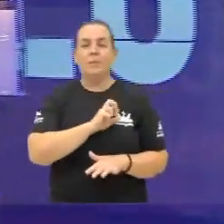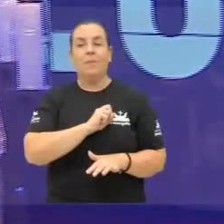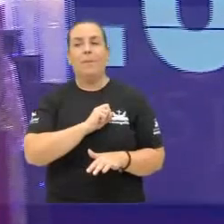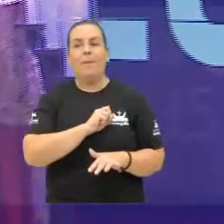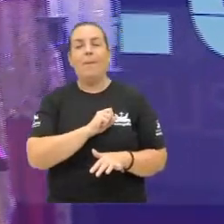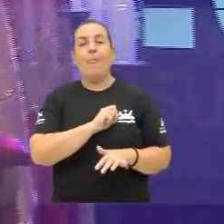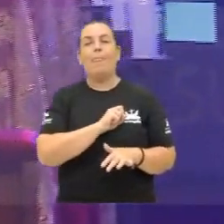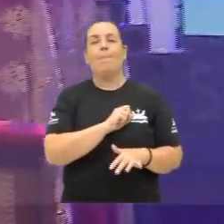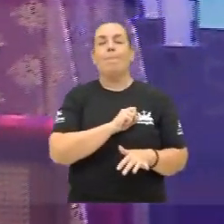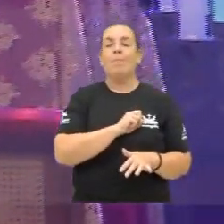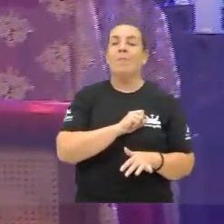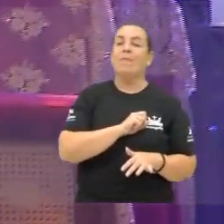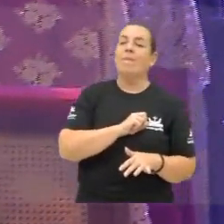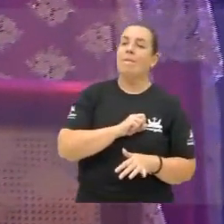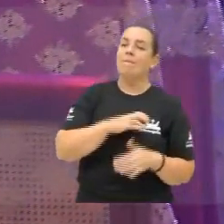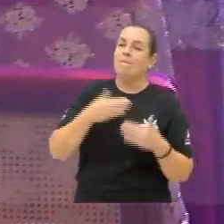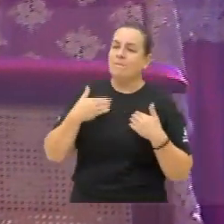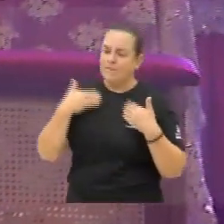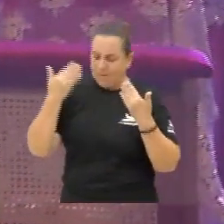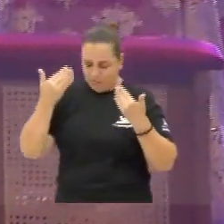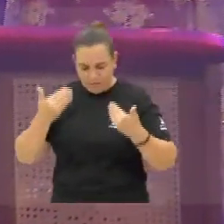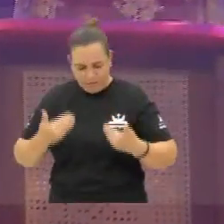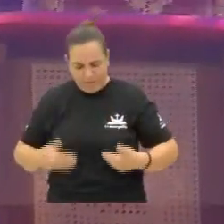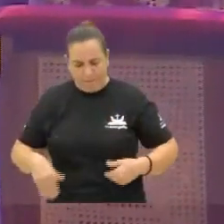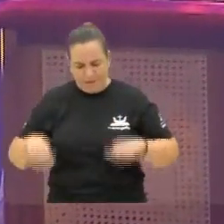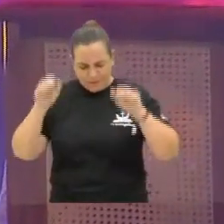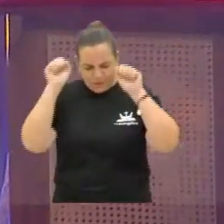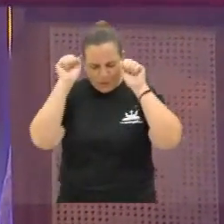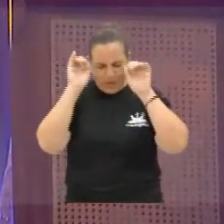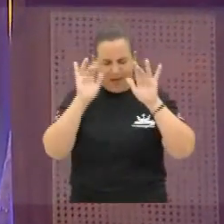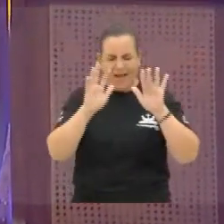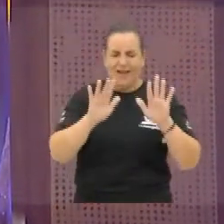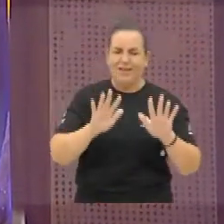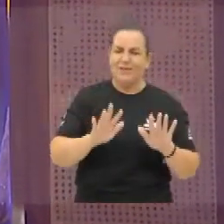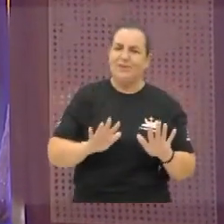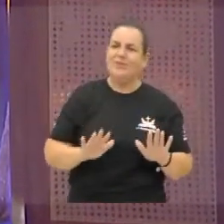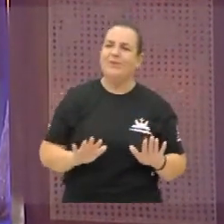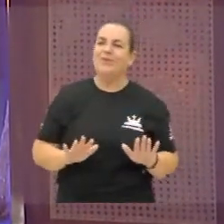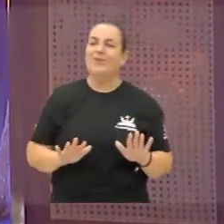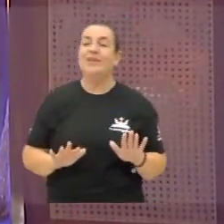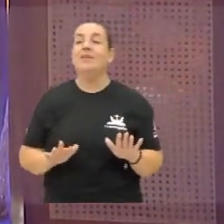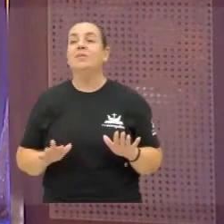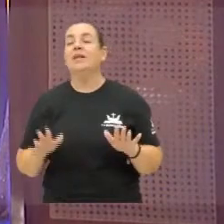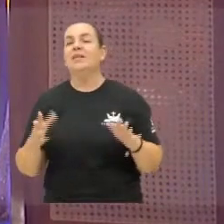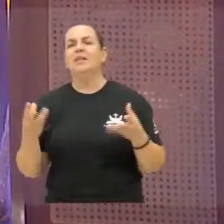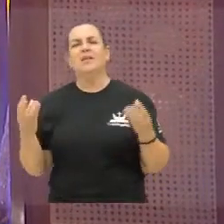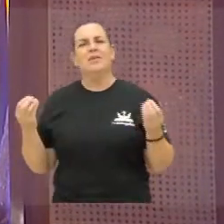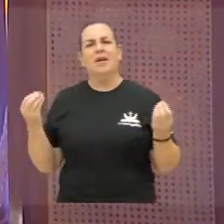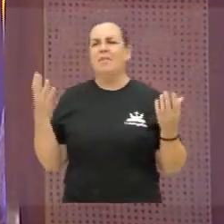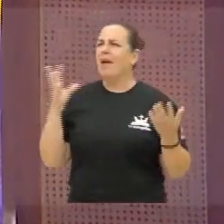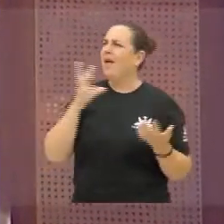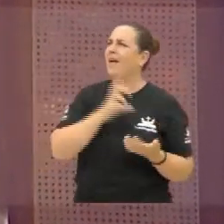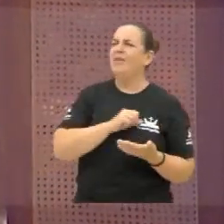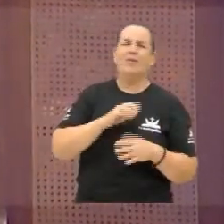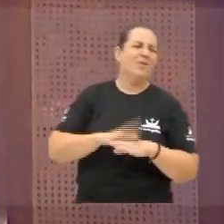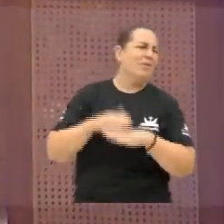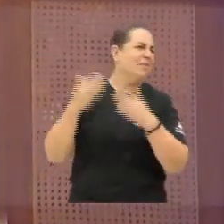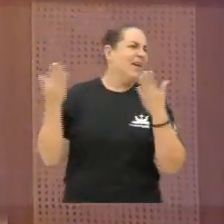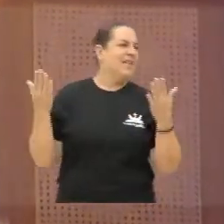grande coral, sou abençoado, sou abençoado, muito mais que